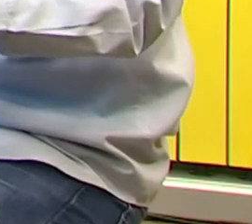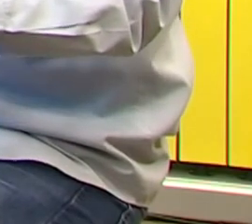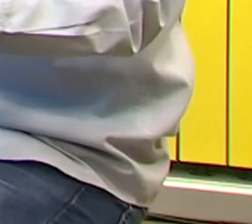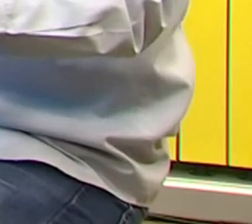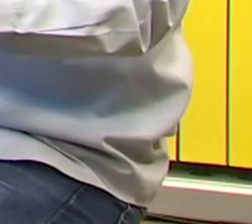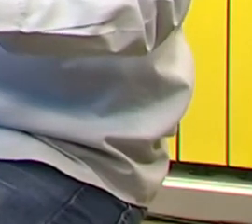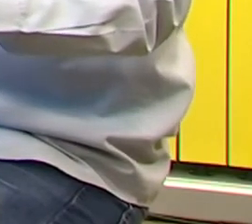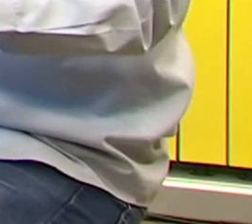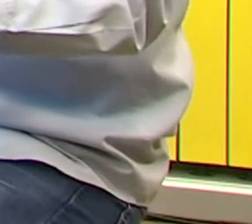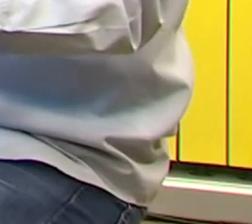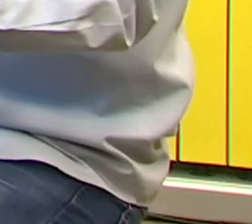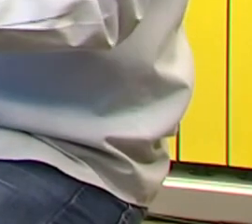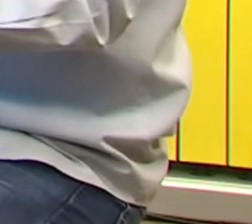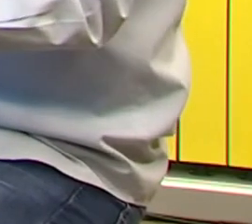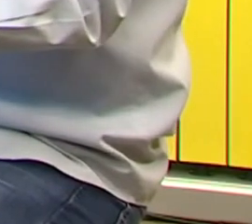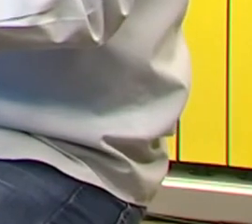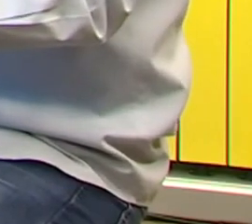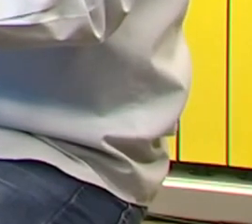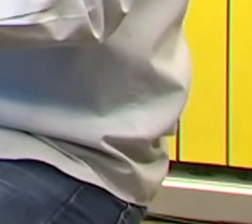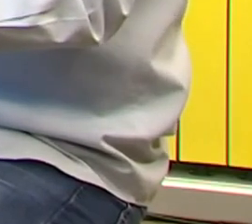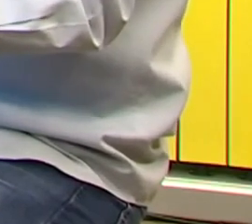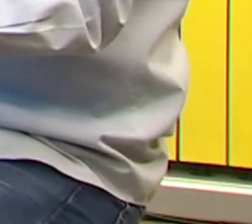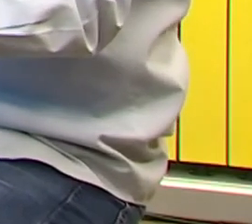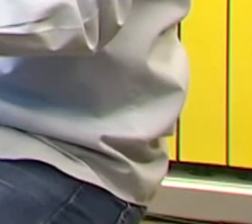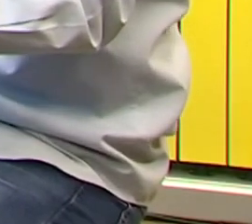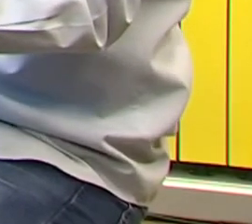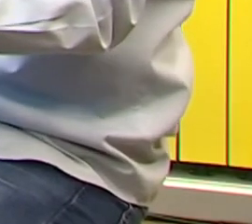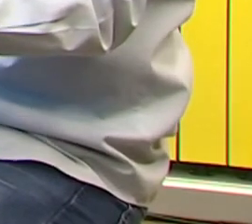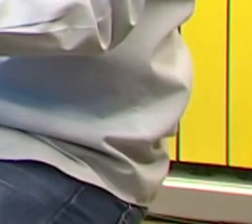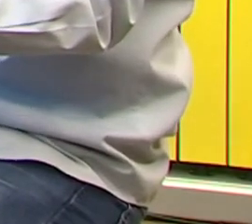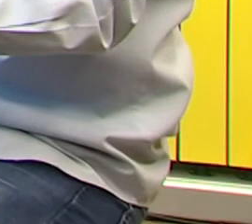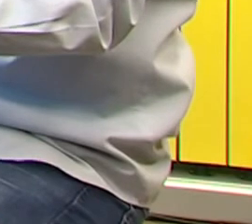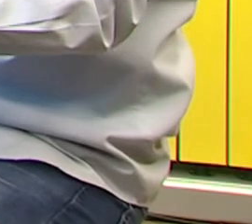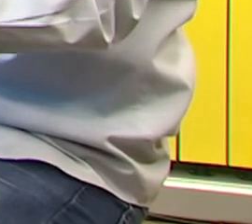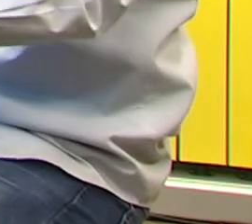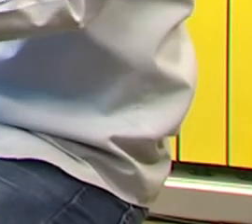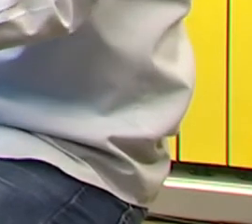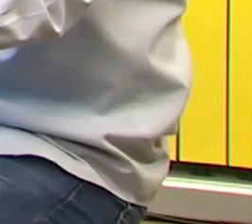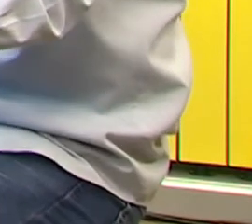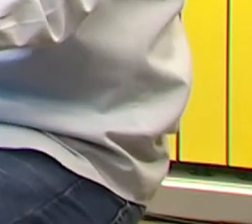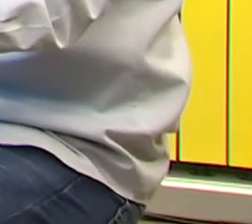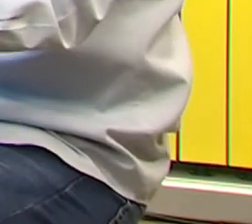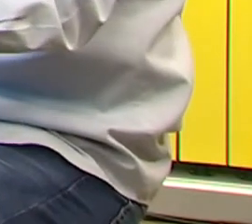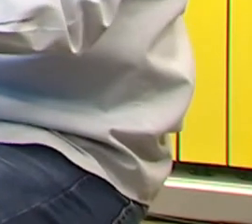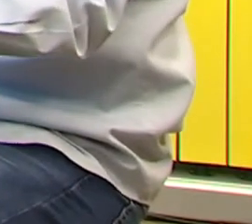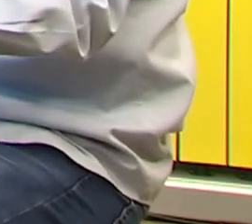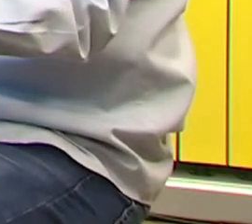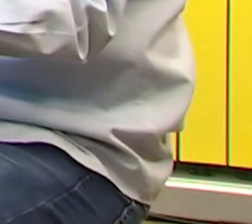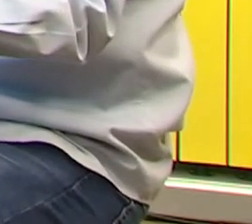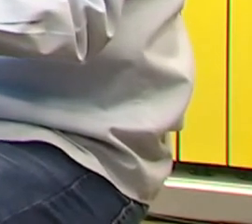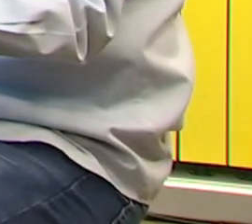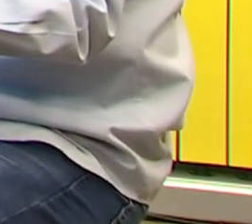potencial. Até que ponto deve ficar na base e quando subir esse atleta para o profissional?